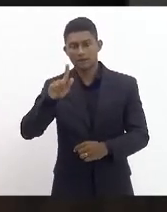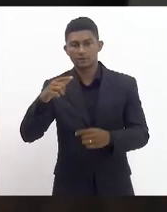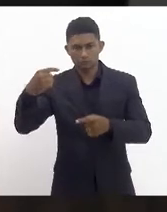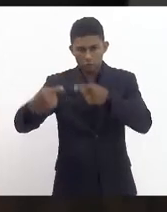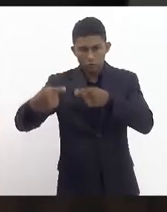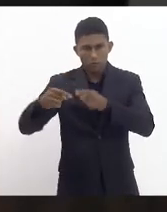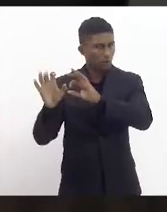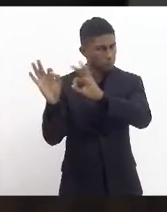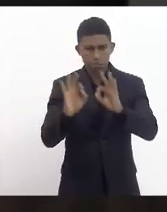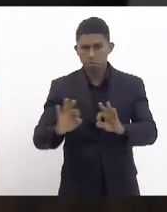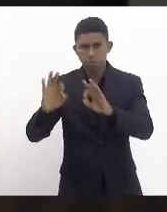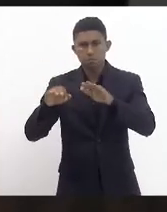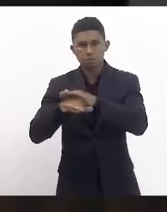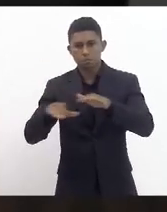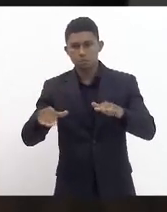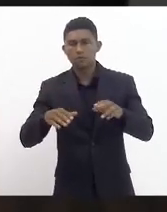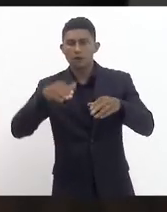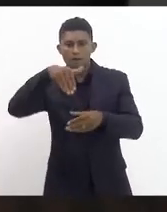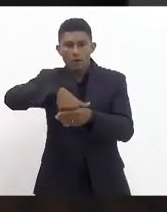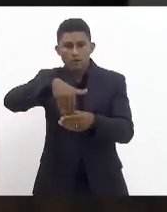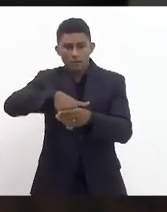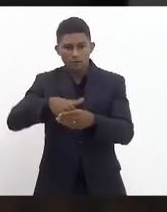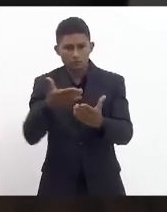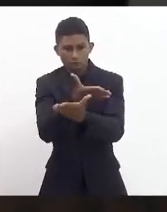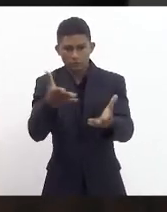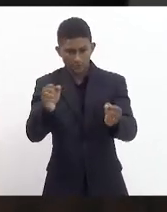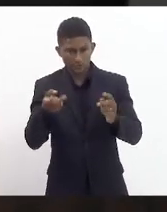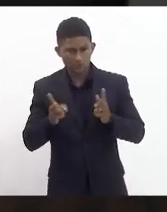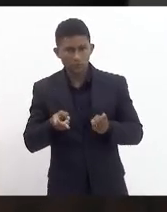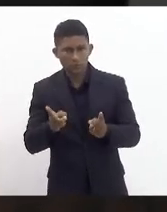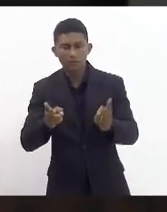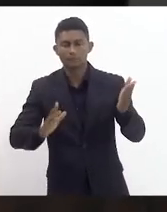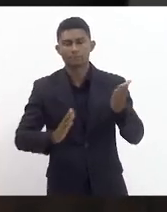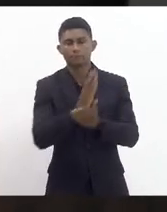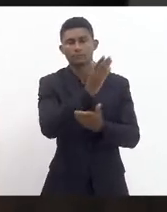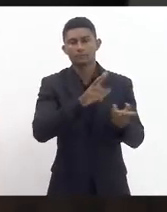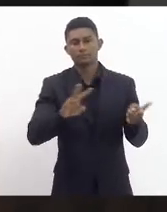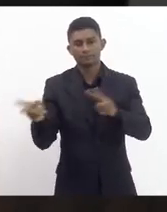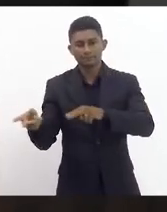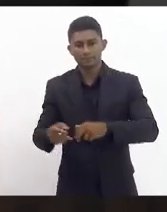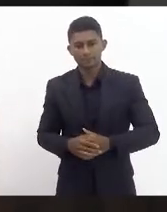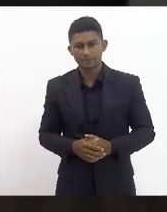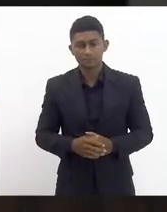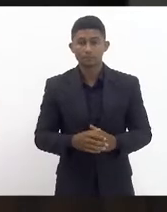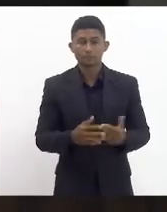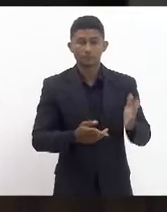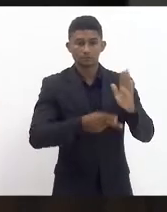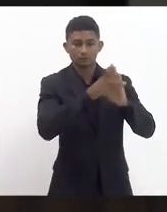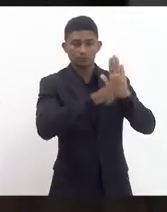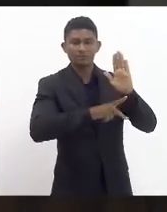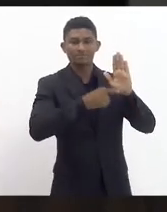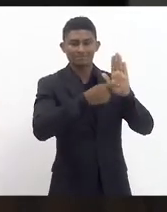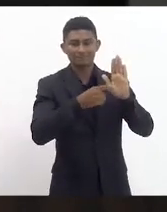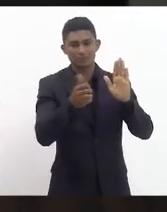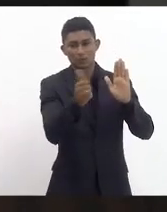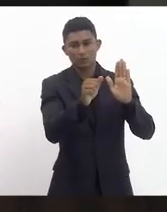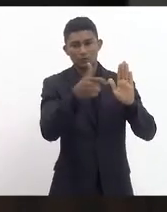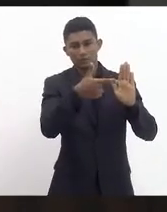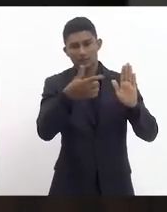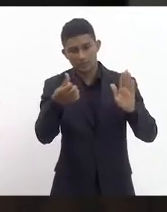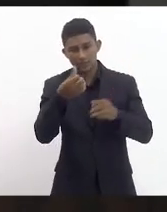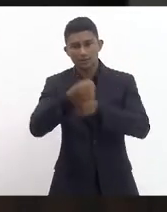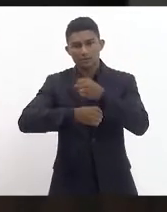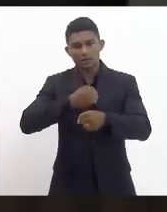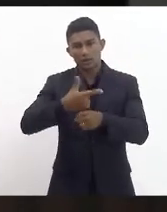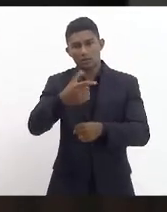não havendo quem queira discutir, encerrada a discussão. Em votação, seus que aprovam, permaneçam como estão, aprovado, vai a promulgação. Projeto de resolução